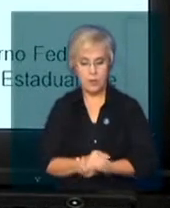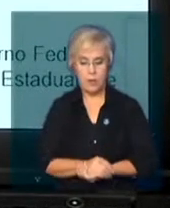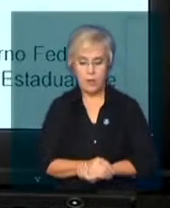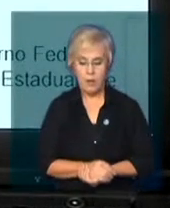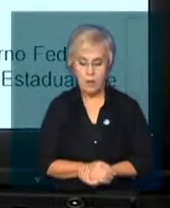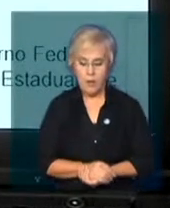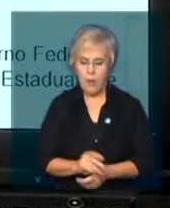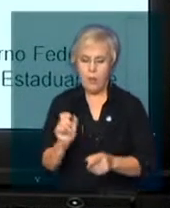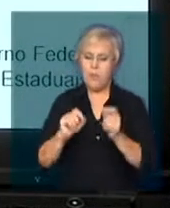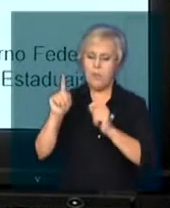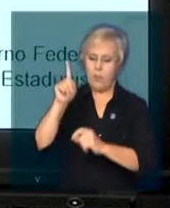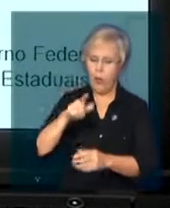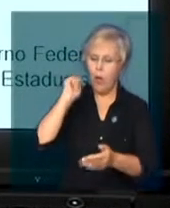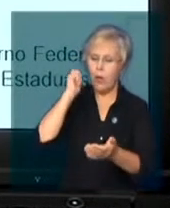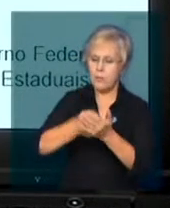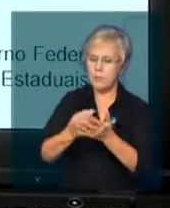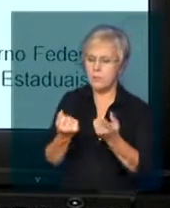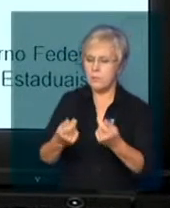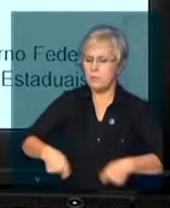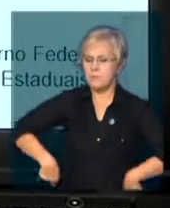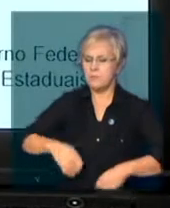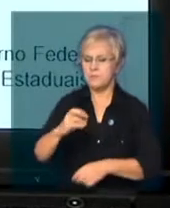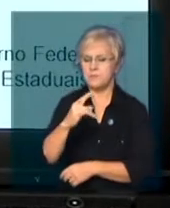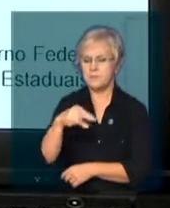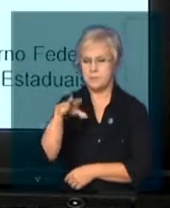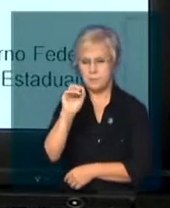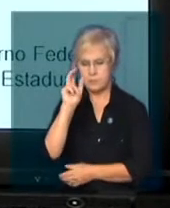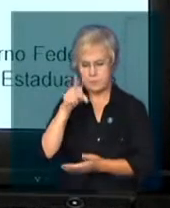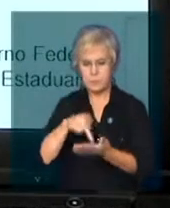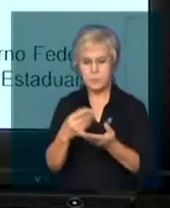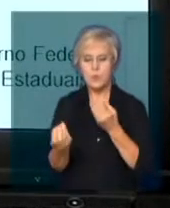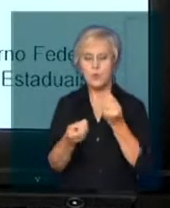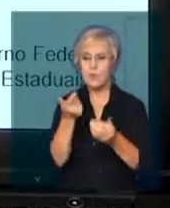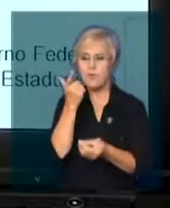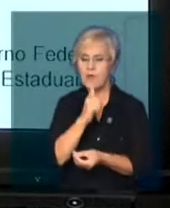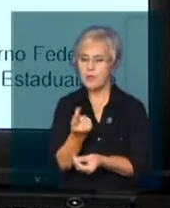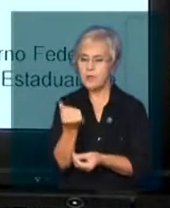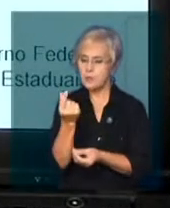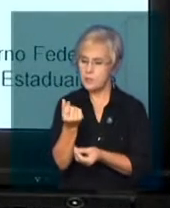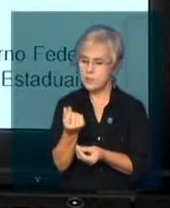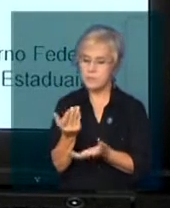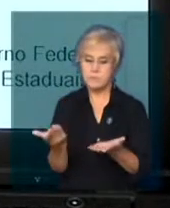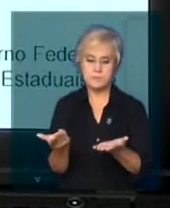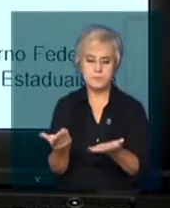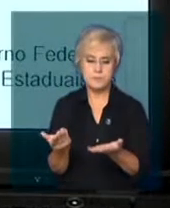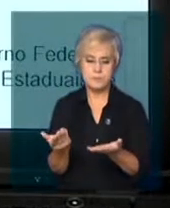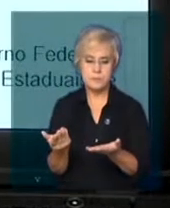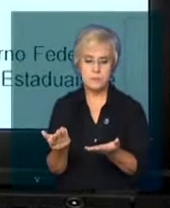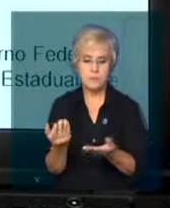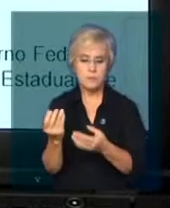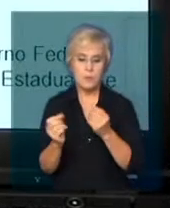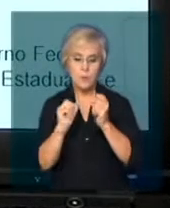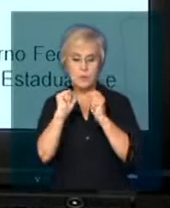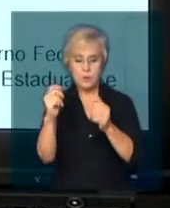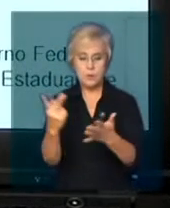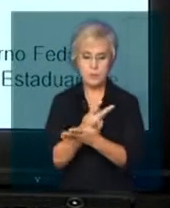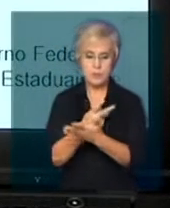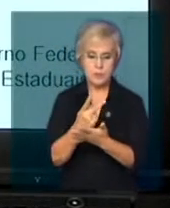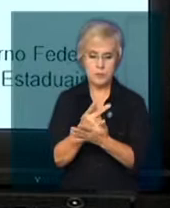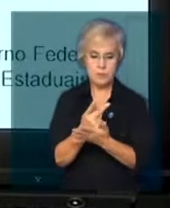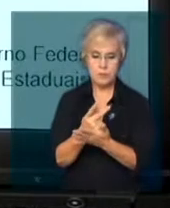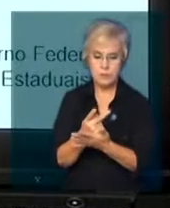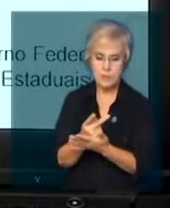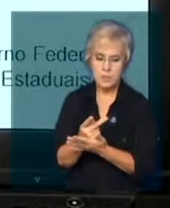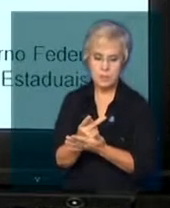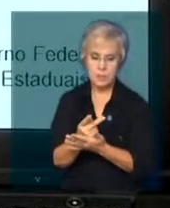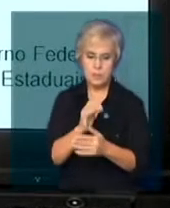Quem paga por esse custo real? De onde virão os repasses? Quais são os impactos das renúncias fiscais para